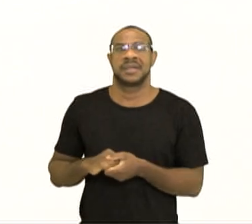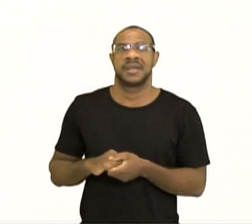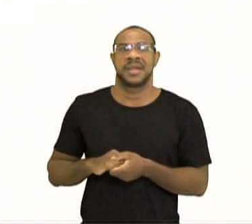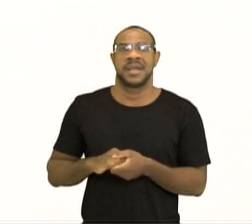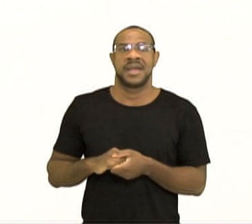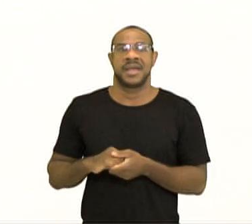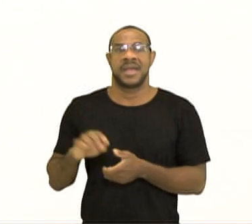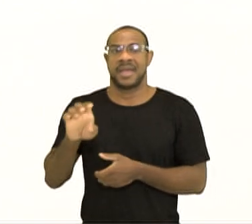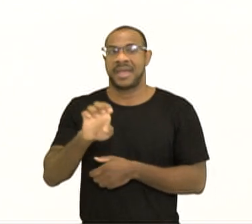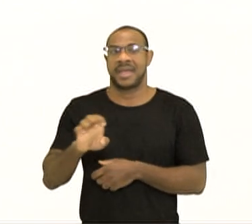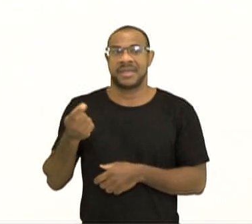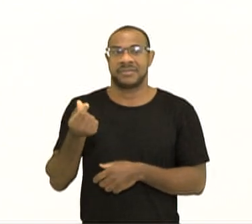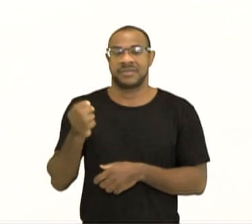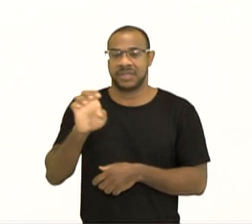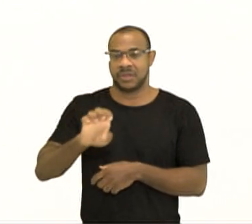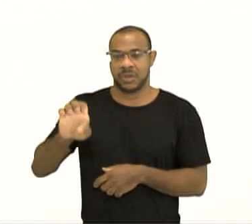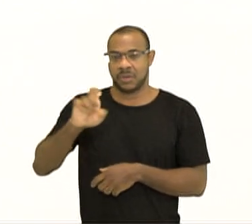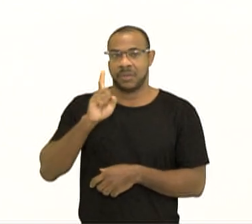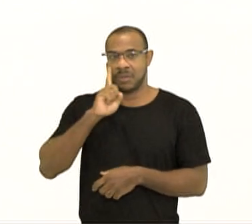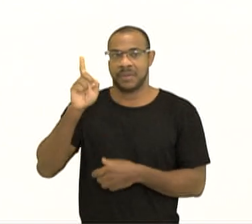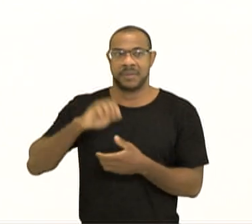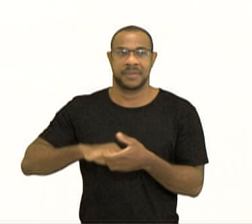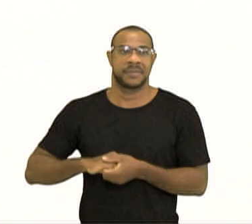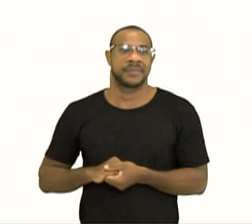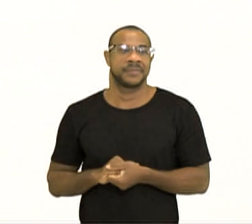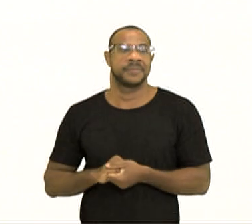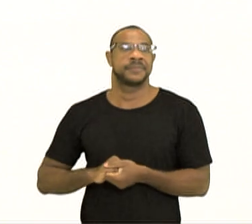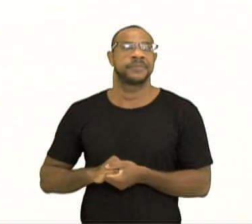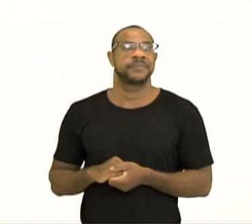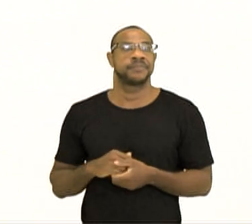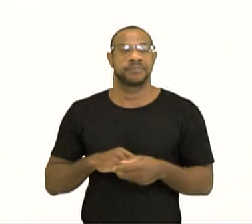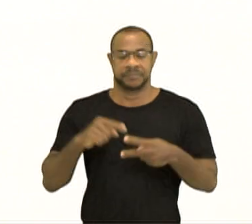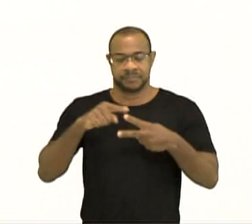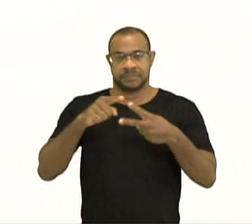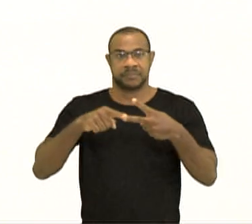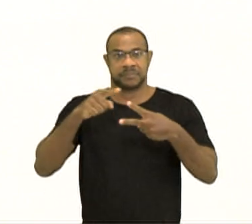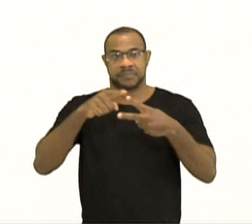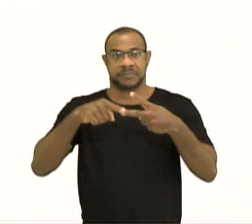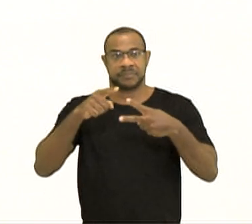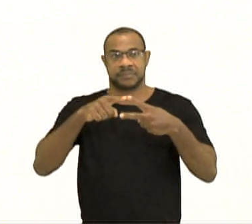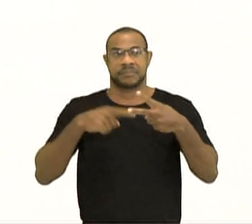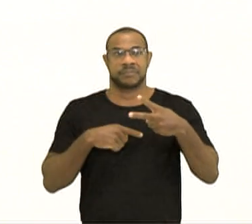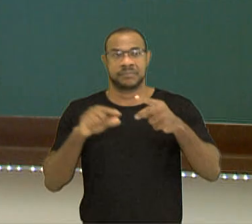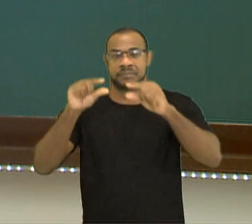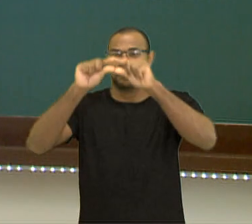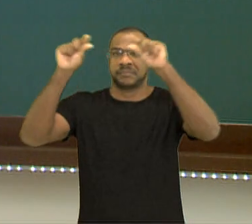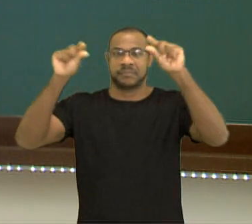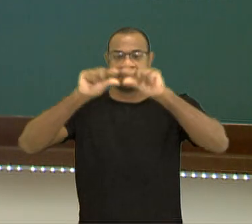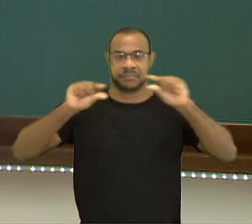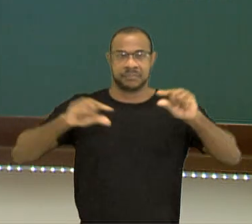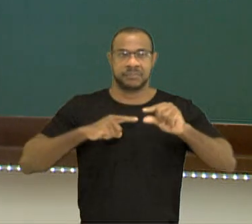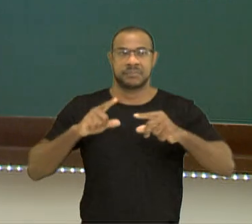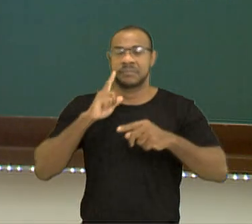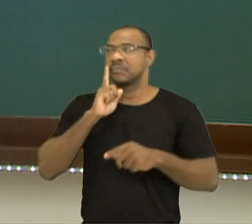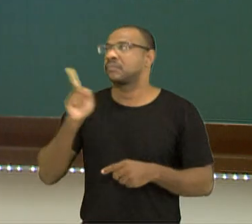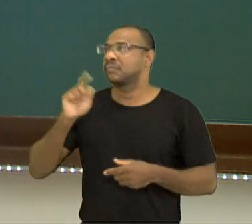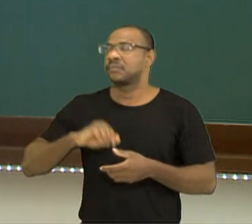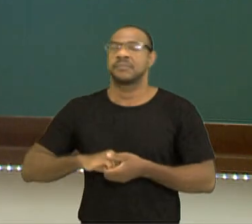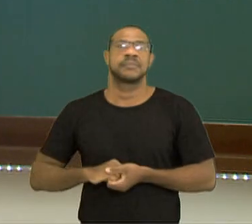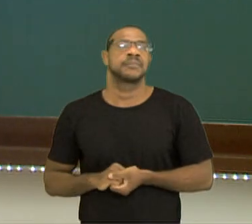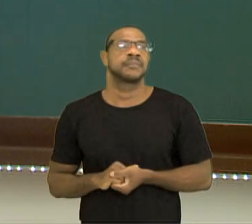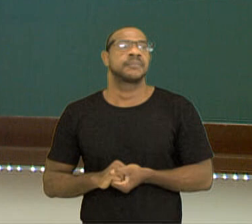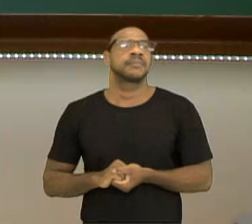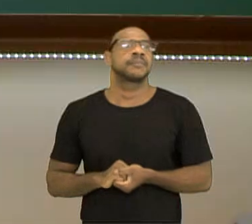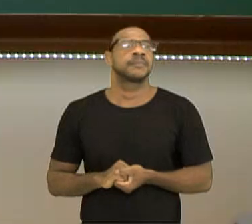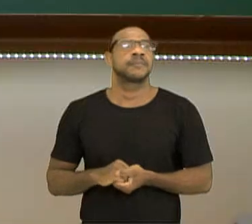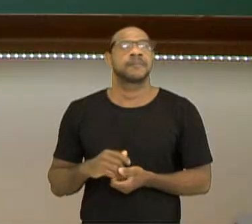hein? No nosso quiz, dá uma olhada. Eu tenho 2 frases, tá? E as suas respectivas alternativas. São situações aqui